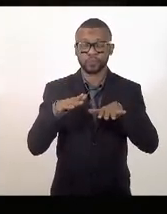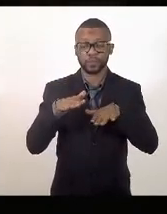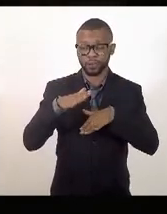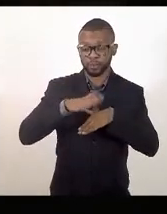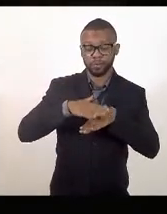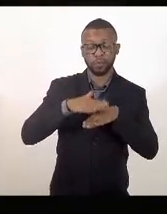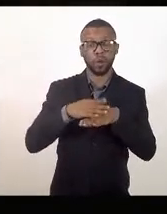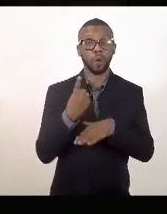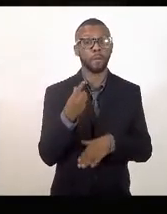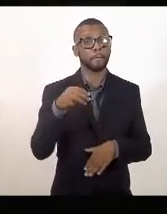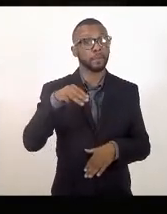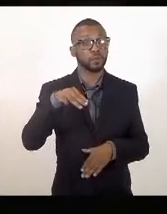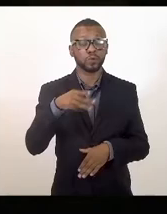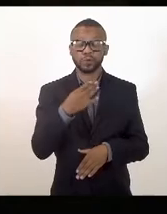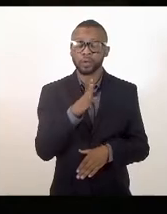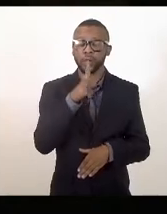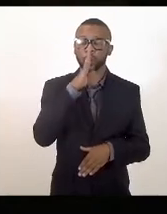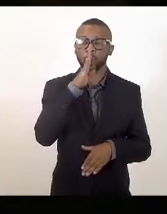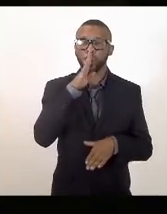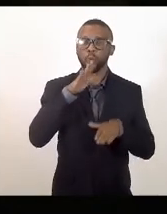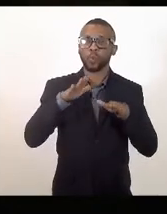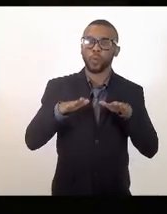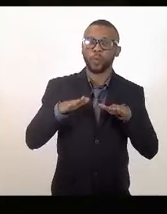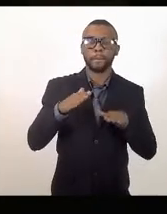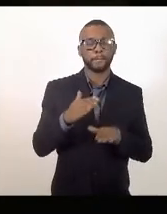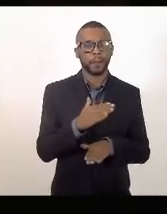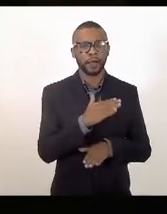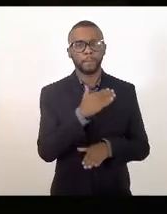silêncio pela morte